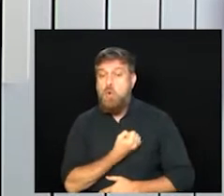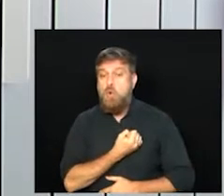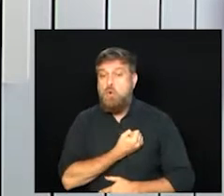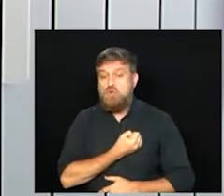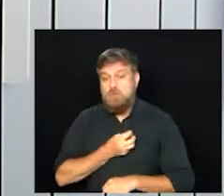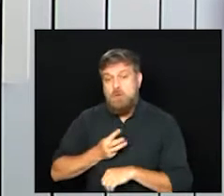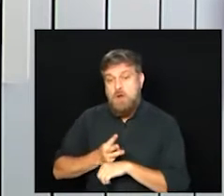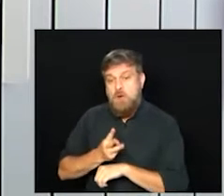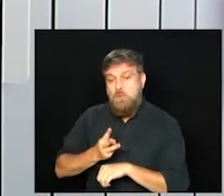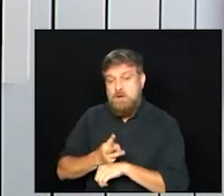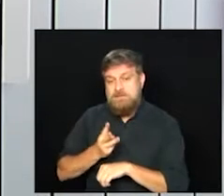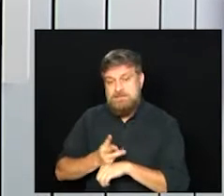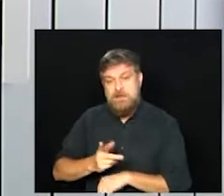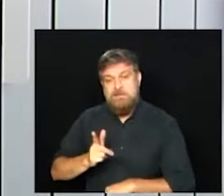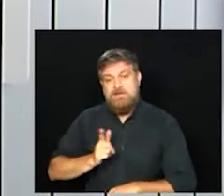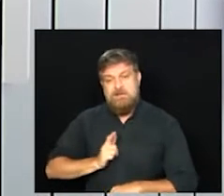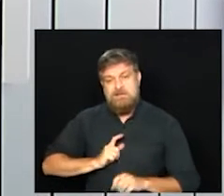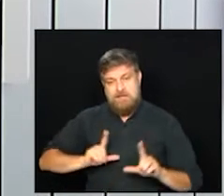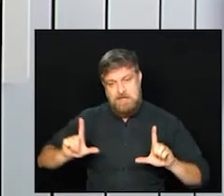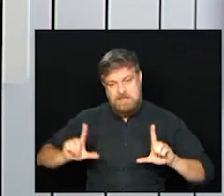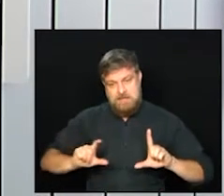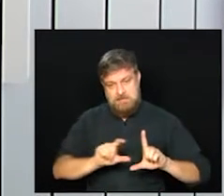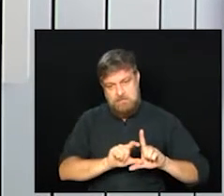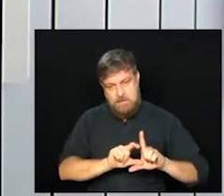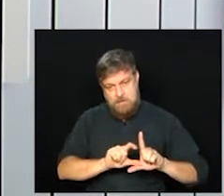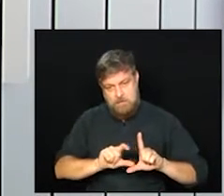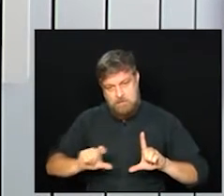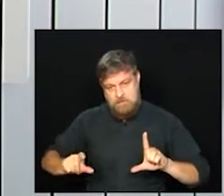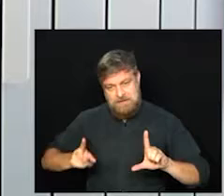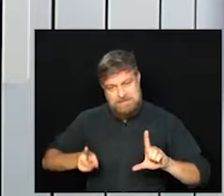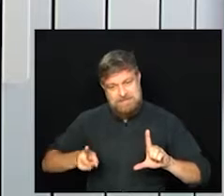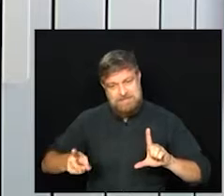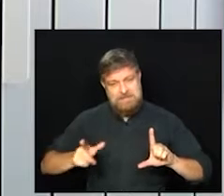WhatsApp 19 é o nosso DDD